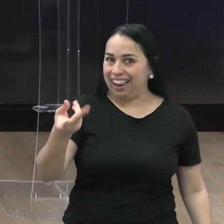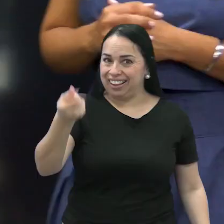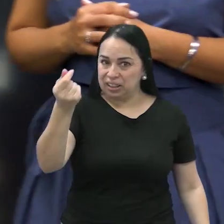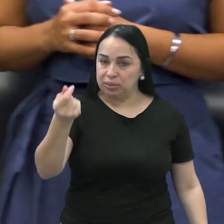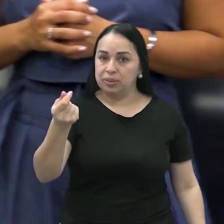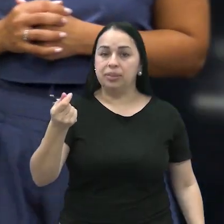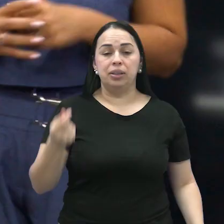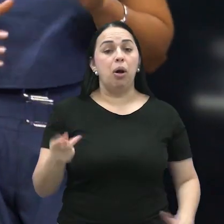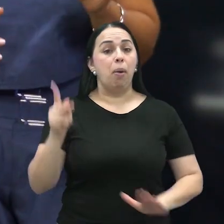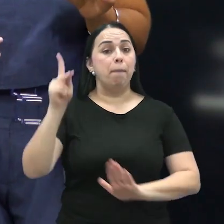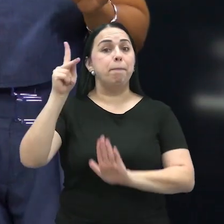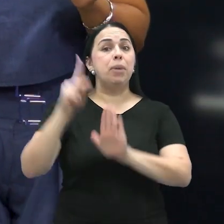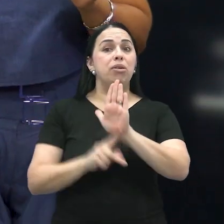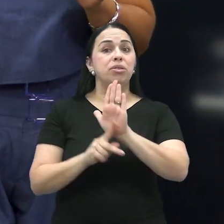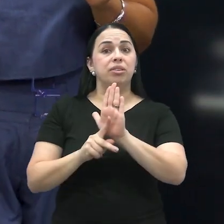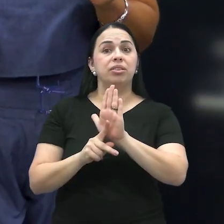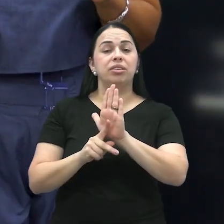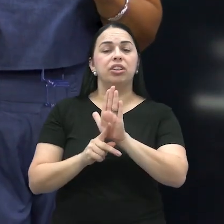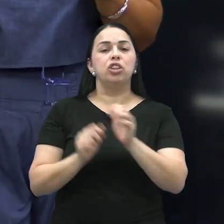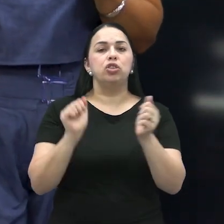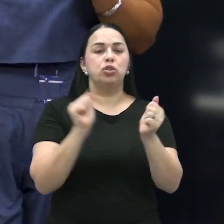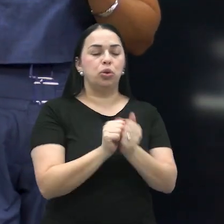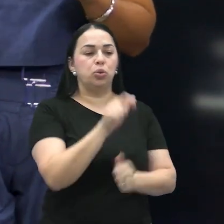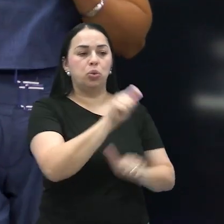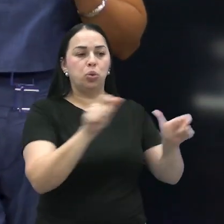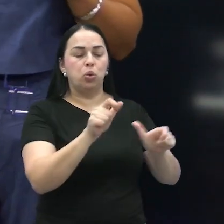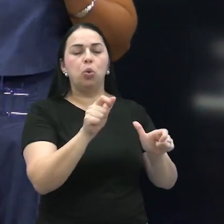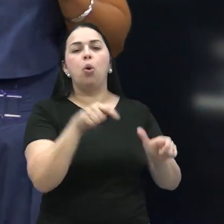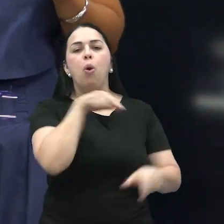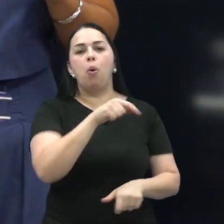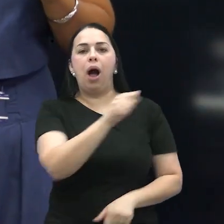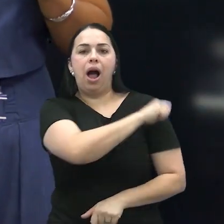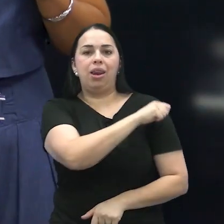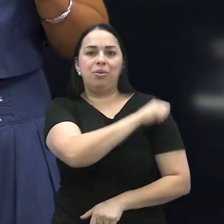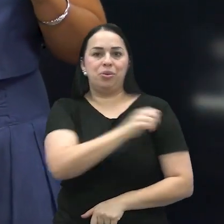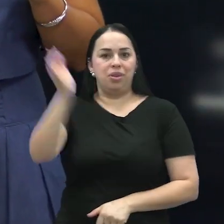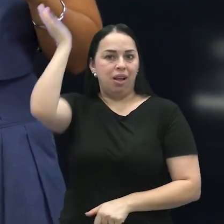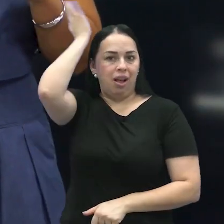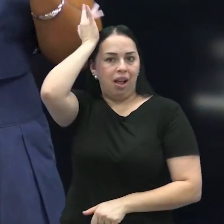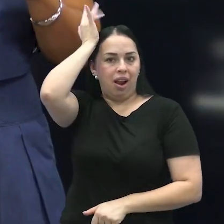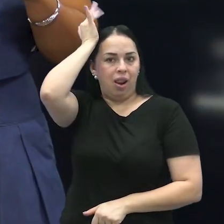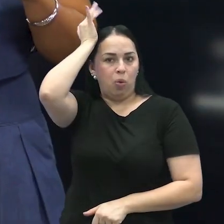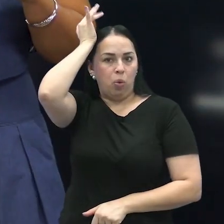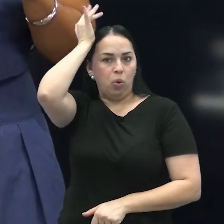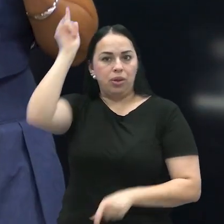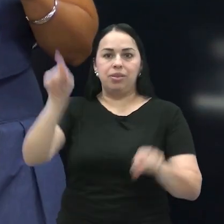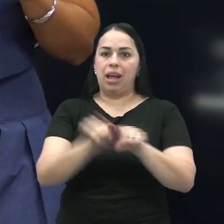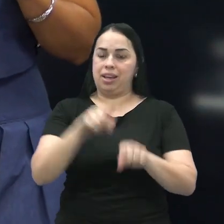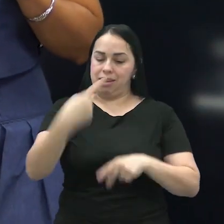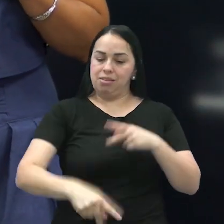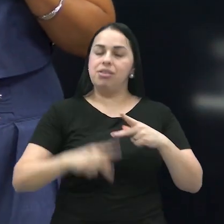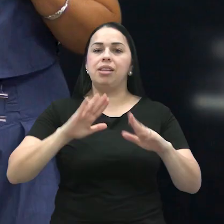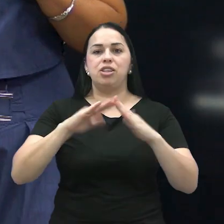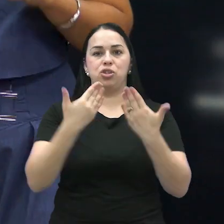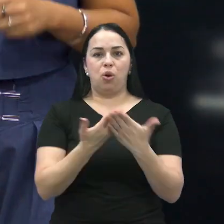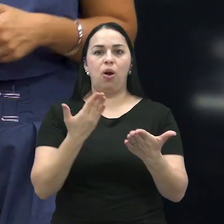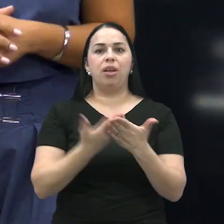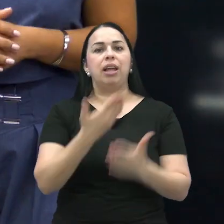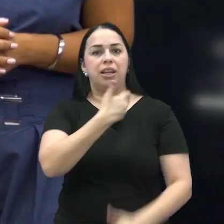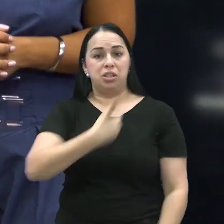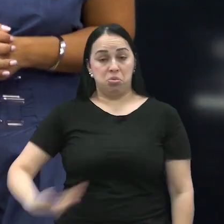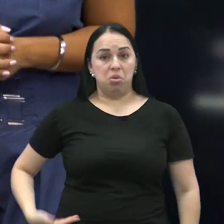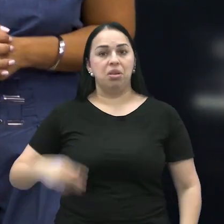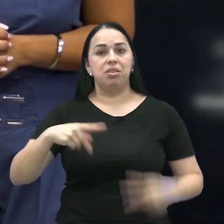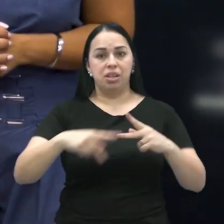Talento. O programa acompanha alunos com altas habilidades em escolas públicas aqui de São José. Quem